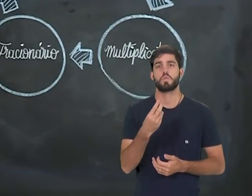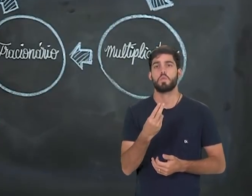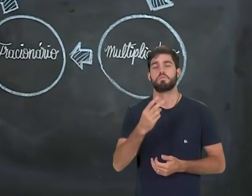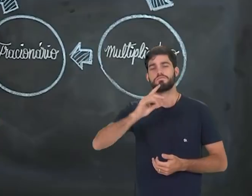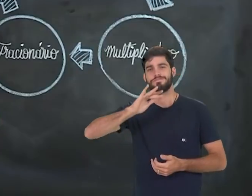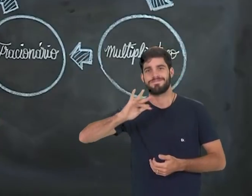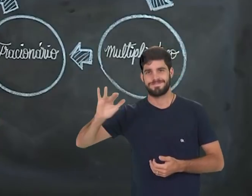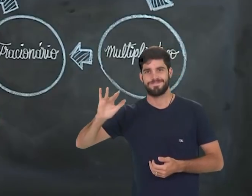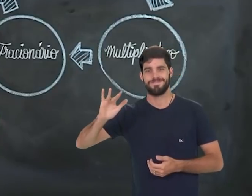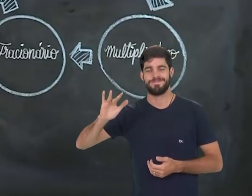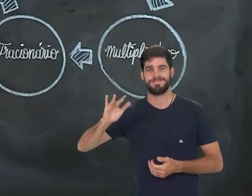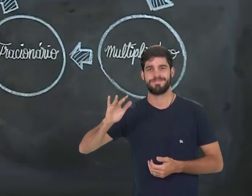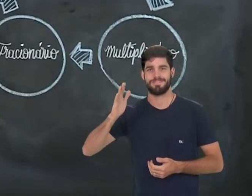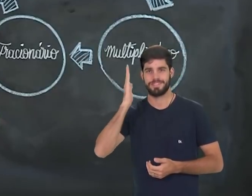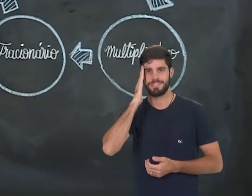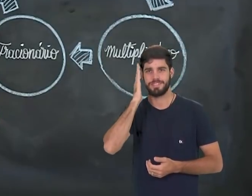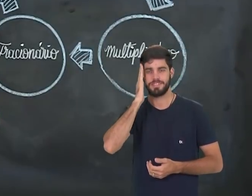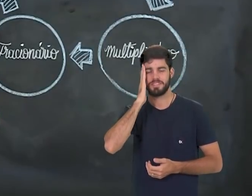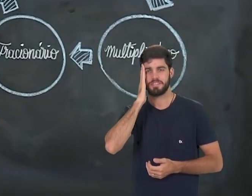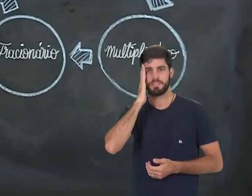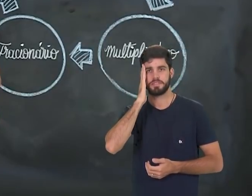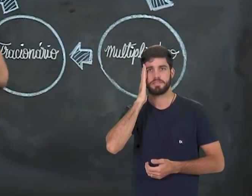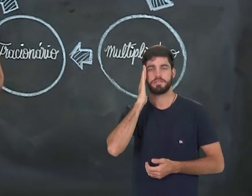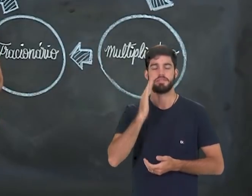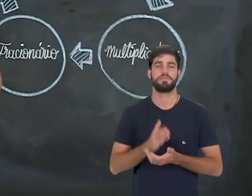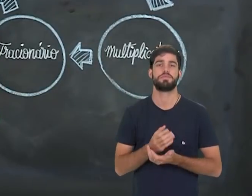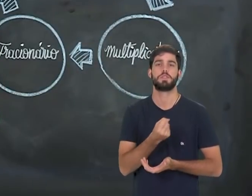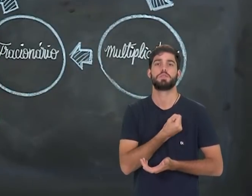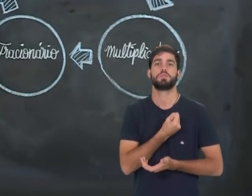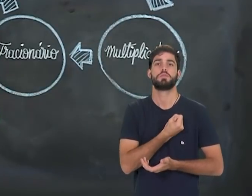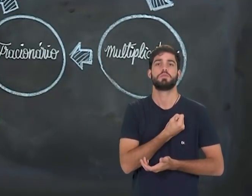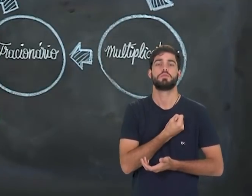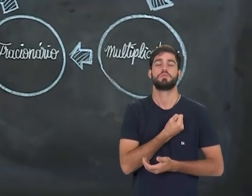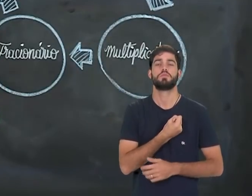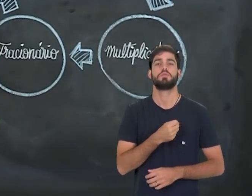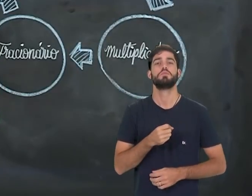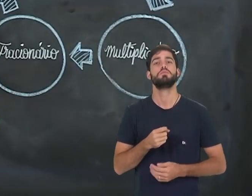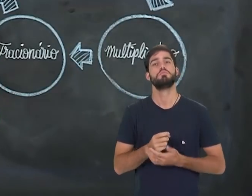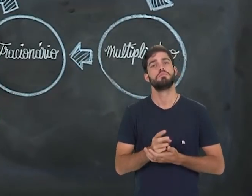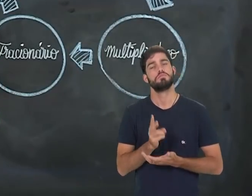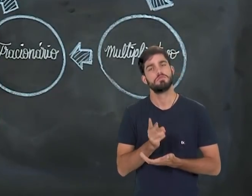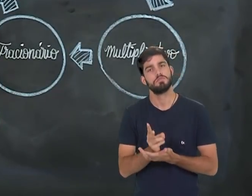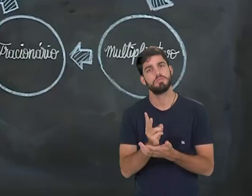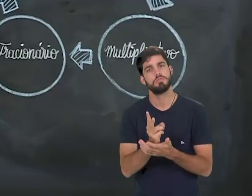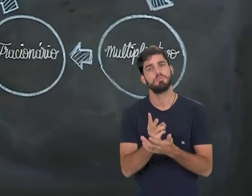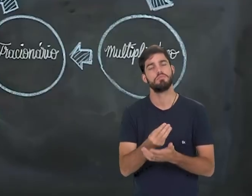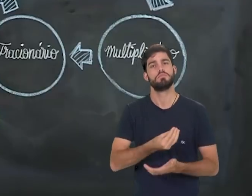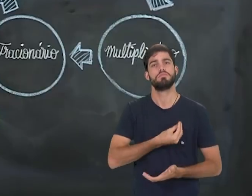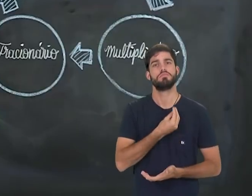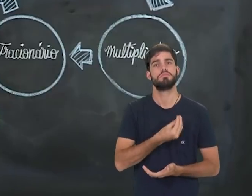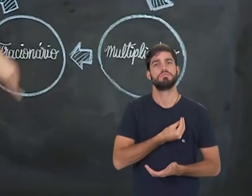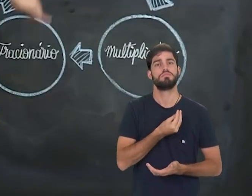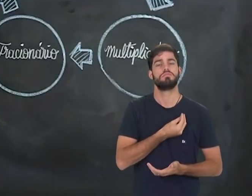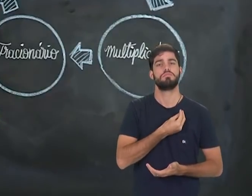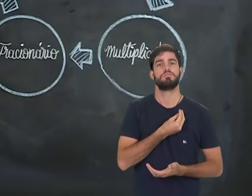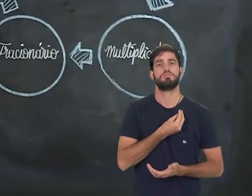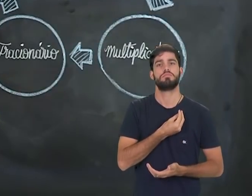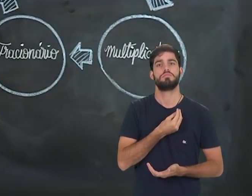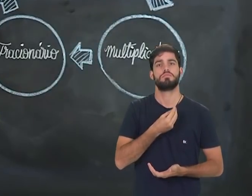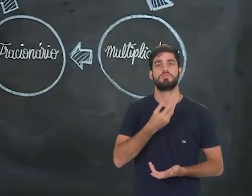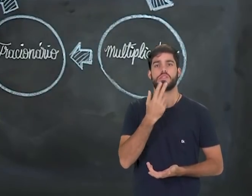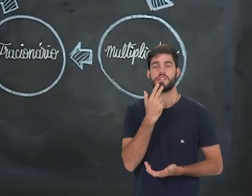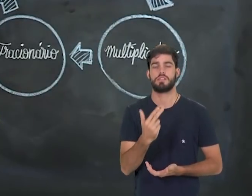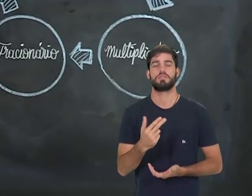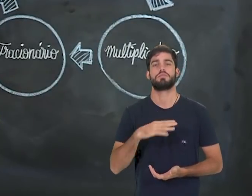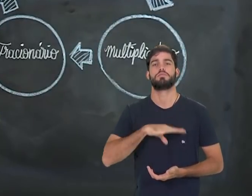extenso 34, eu estou utilizando numerais. E esses numerais, que estão presentes em diversos contextos da língua portuguesa, podem